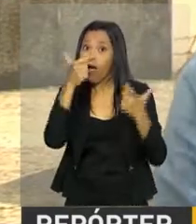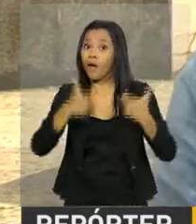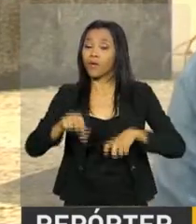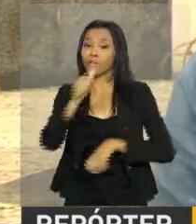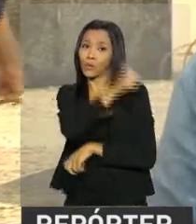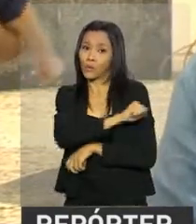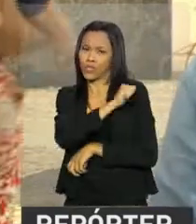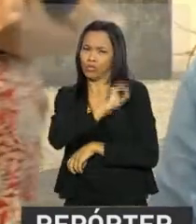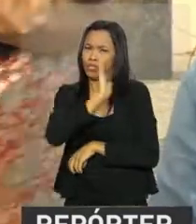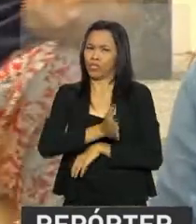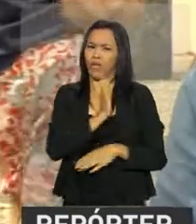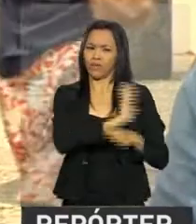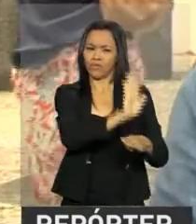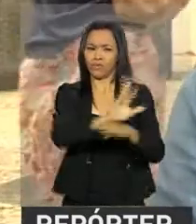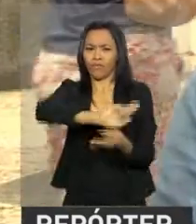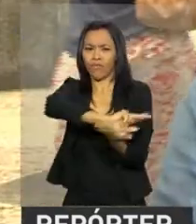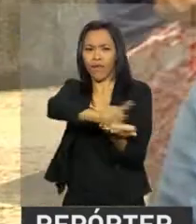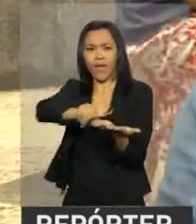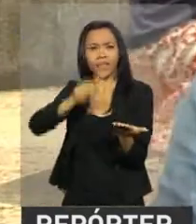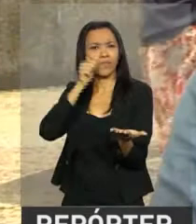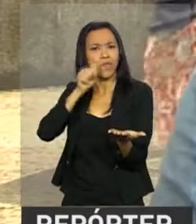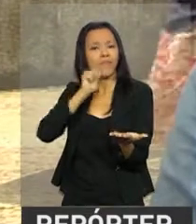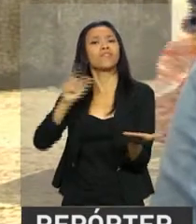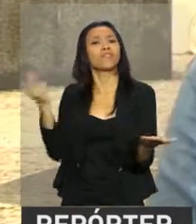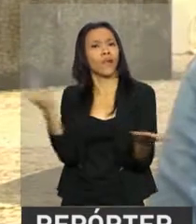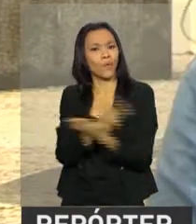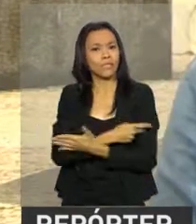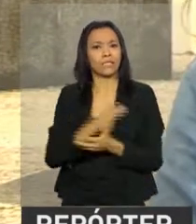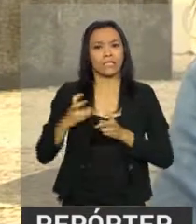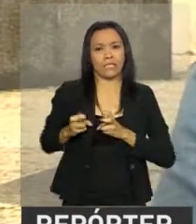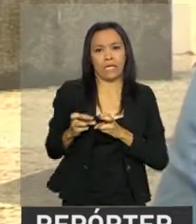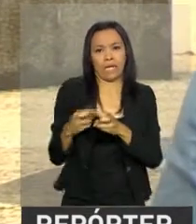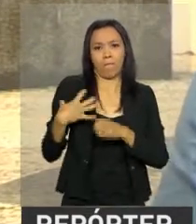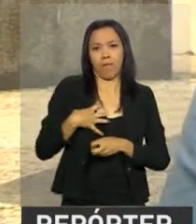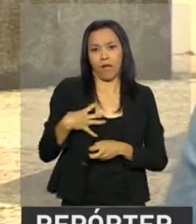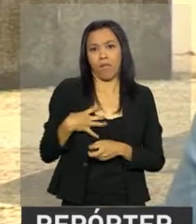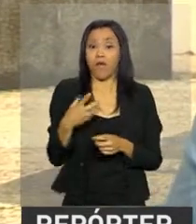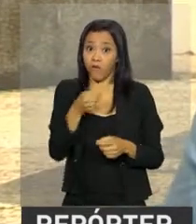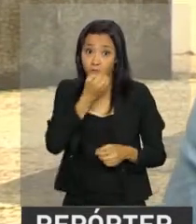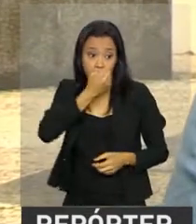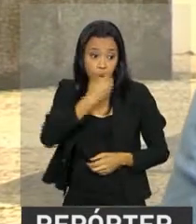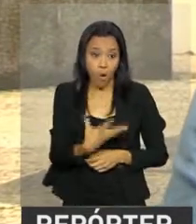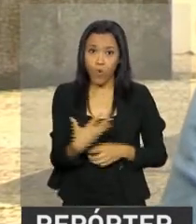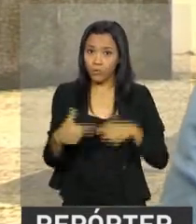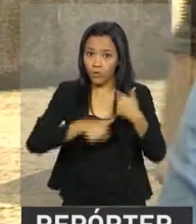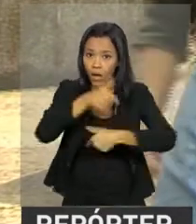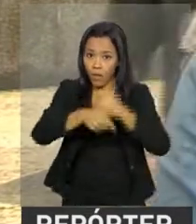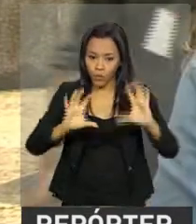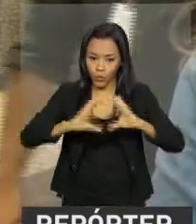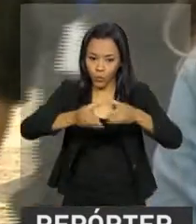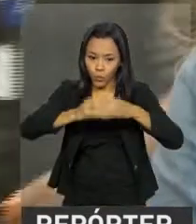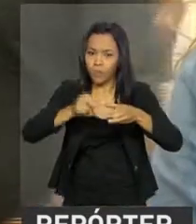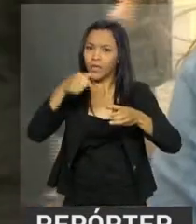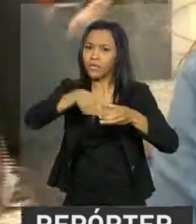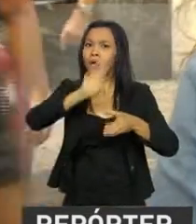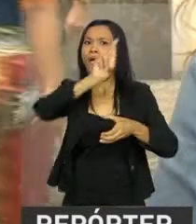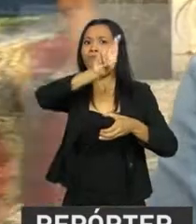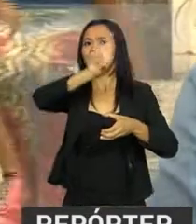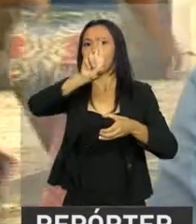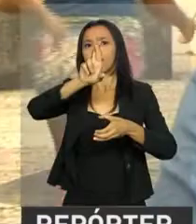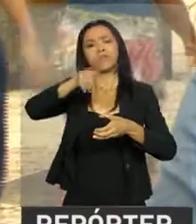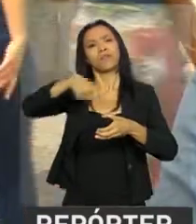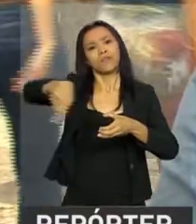ajudou dezenas de mulheres com câncer de mama. A experiência com o grupo foi tão positiva que vai servir de referência no